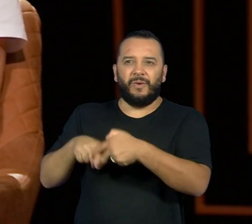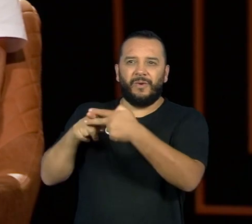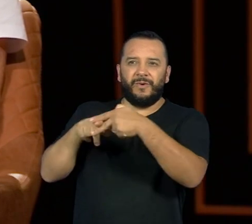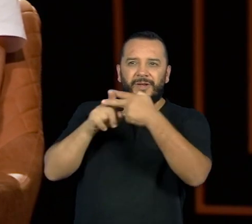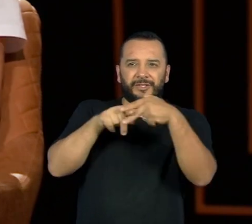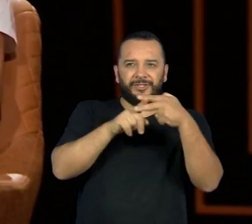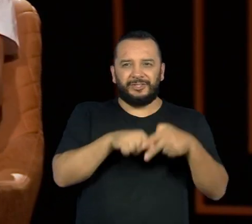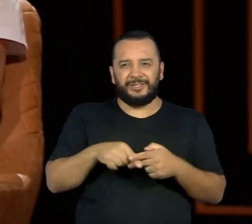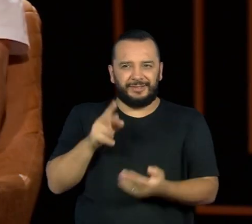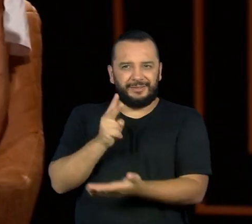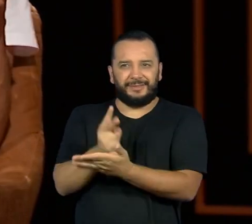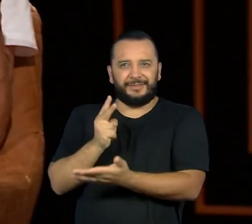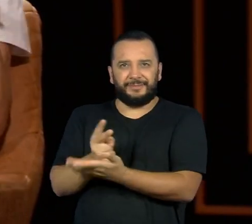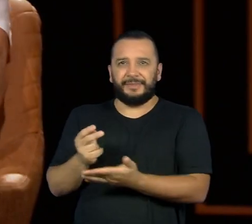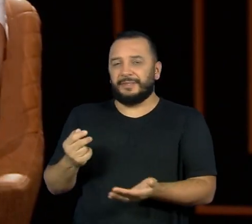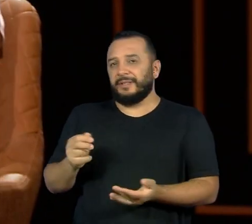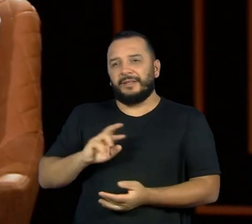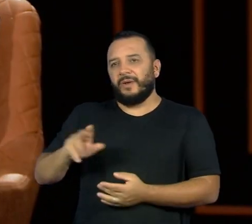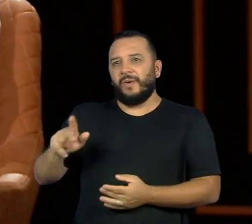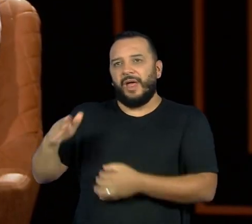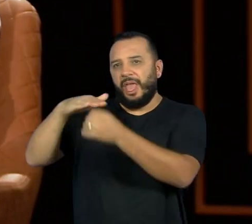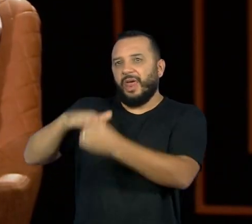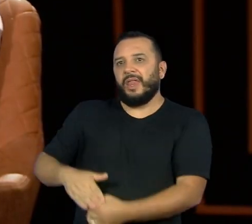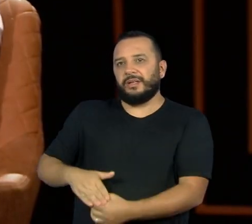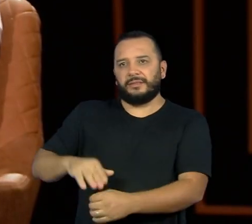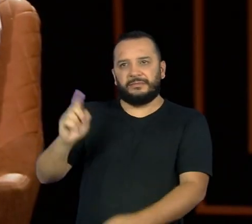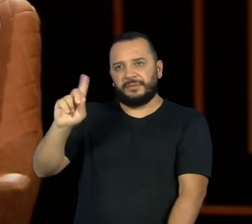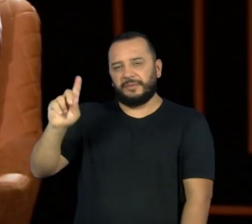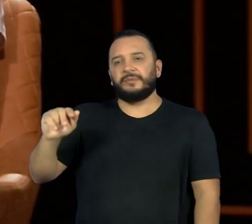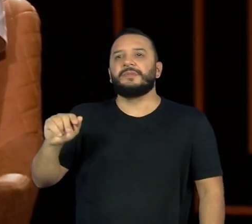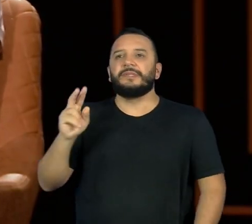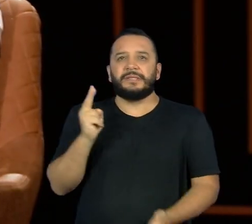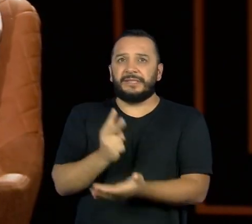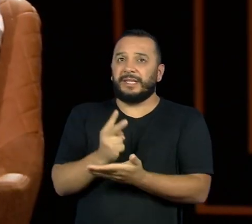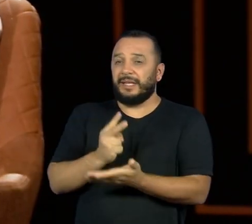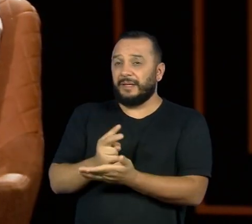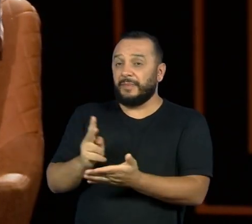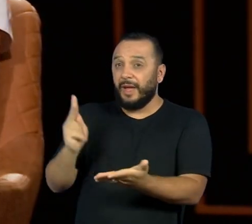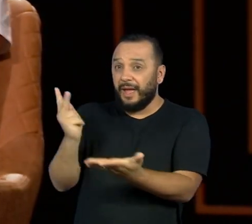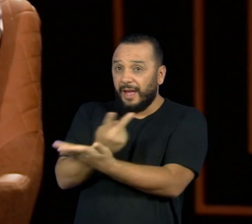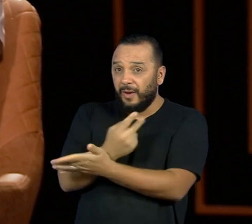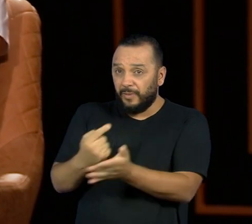corrigia, não era para botar para baixo, ele sempre trazia o teu erro, mas